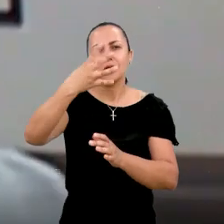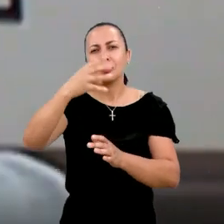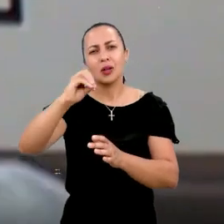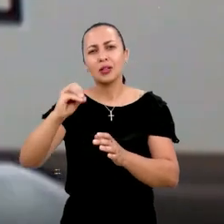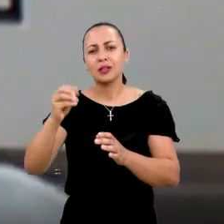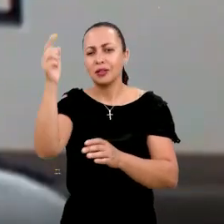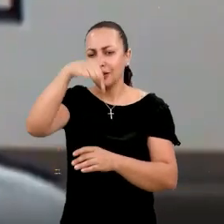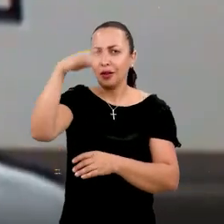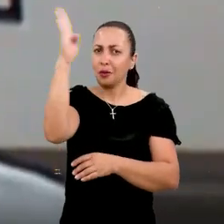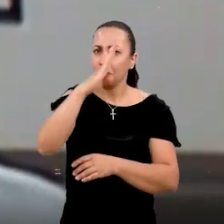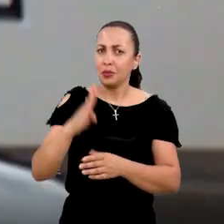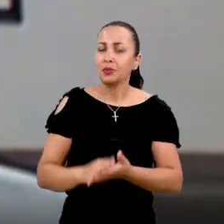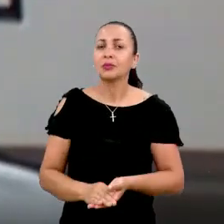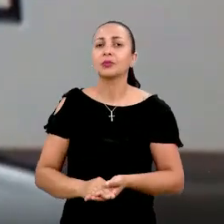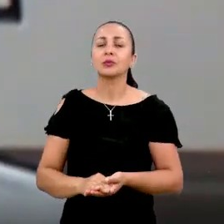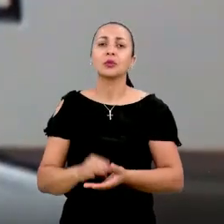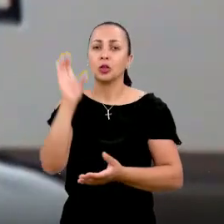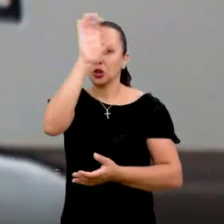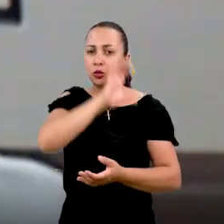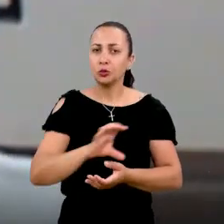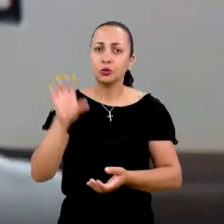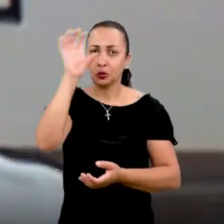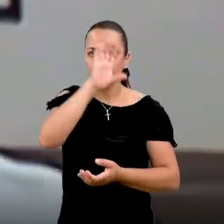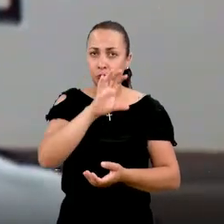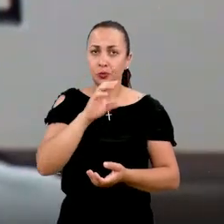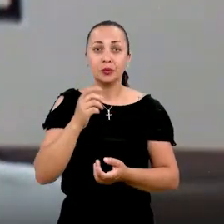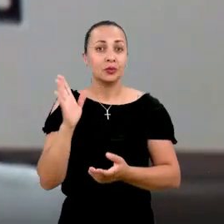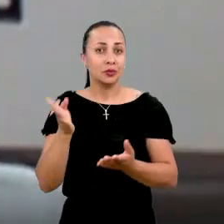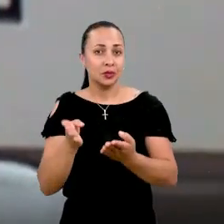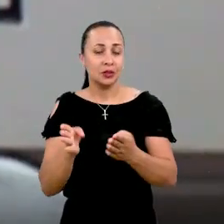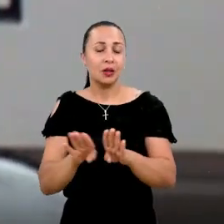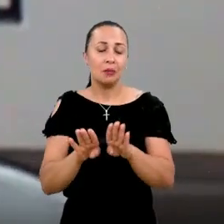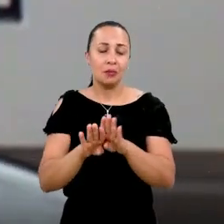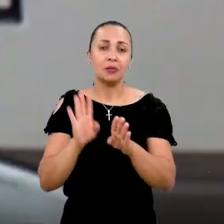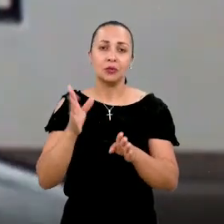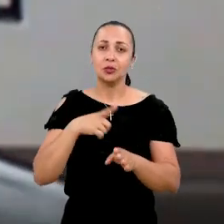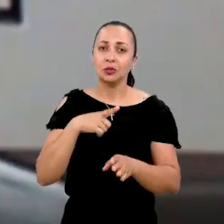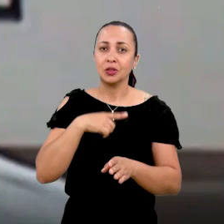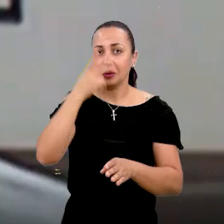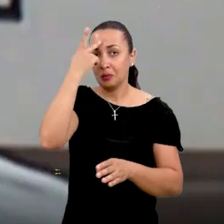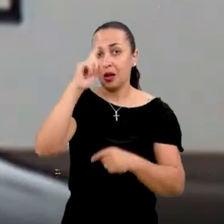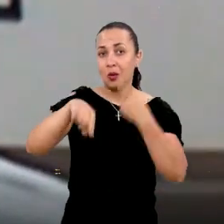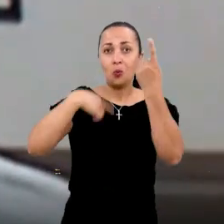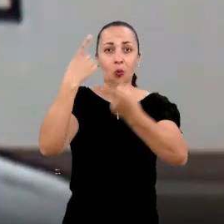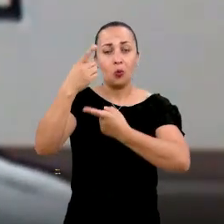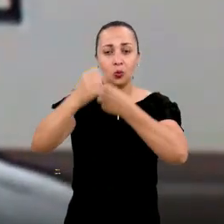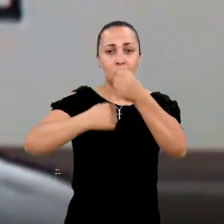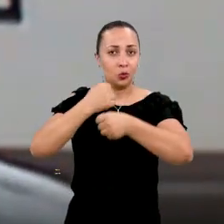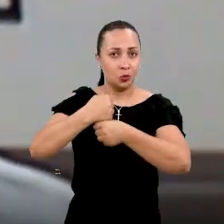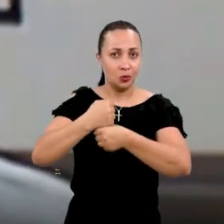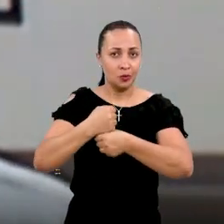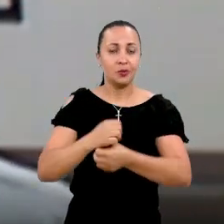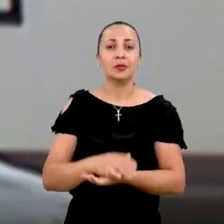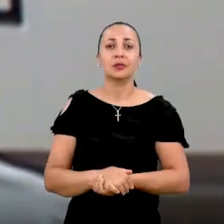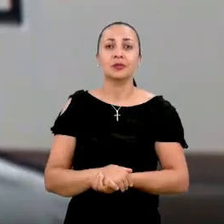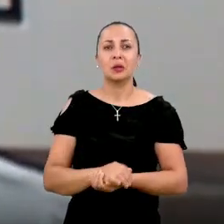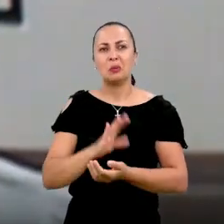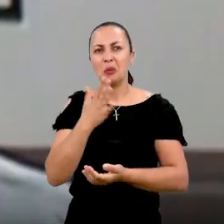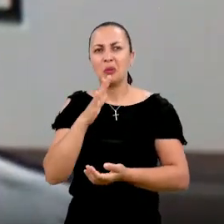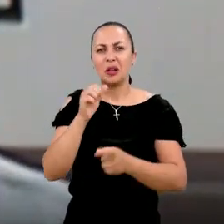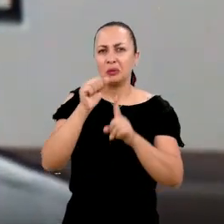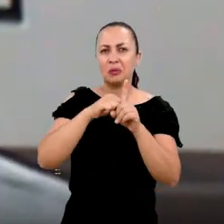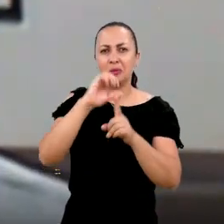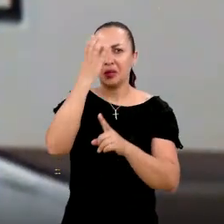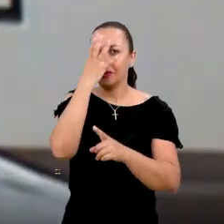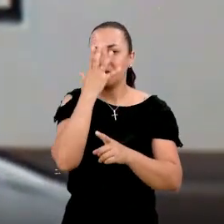diversas regiões do nosso país. E também temos já previsto para o próximo ano, ali no